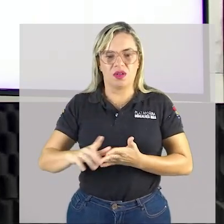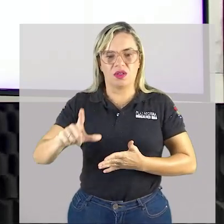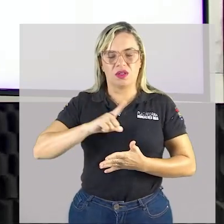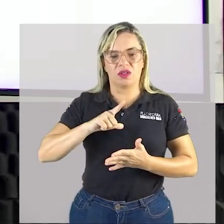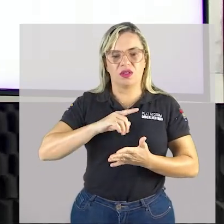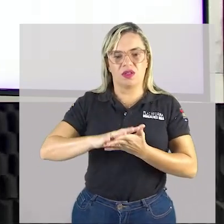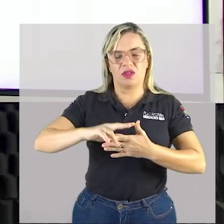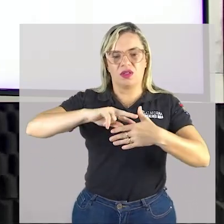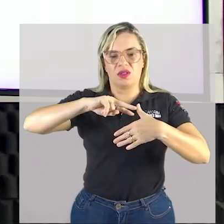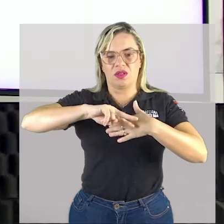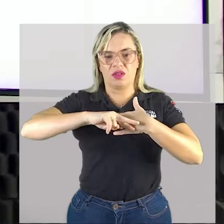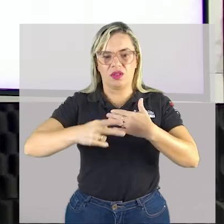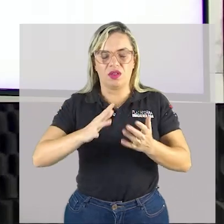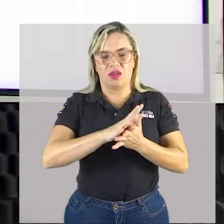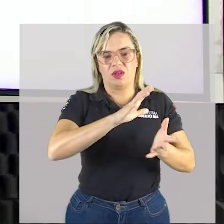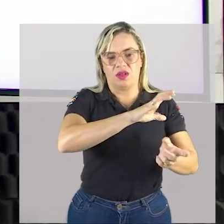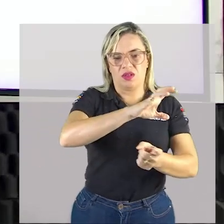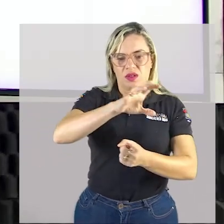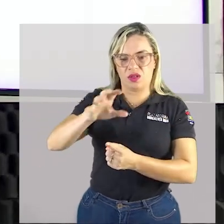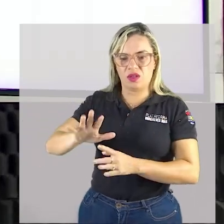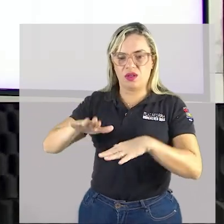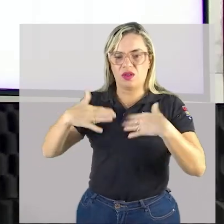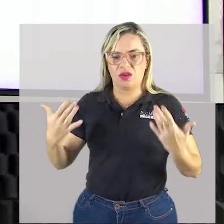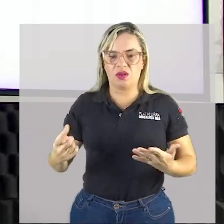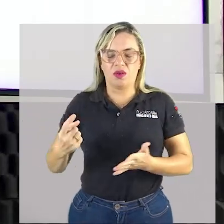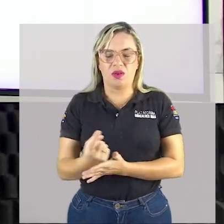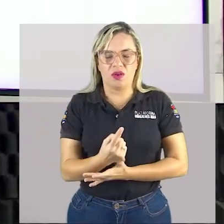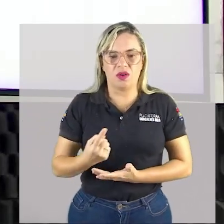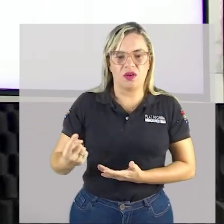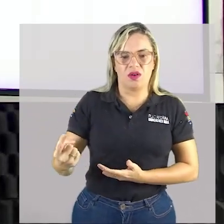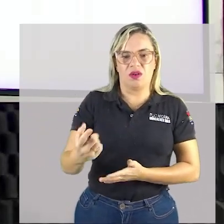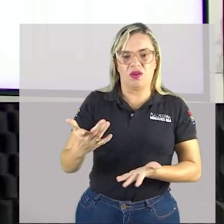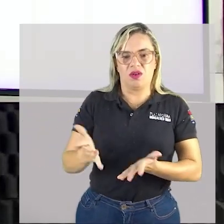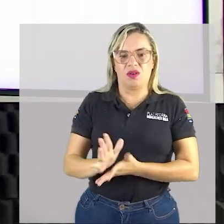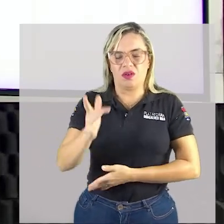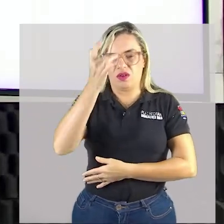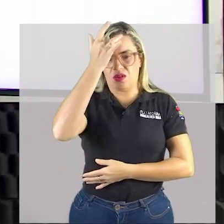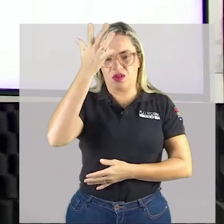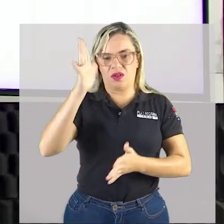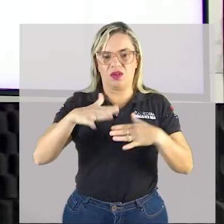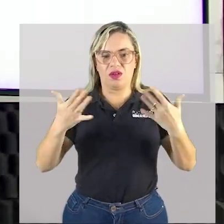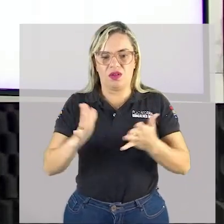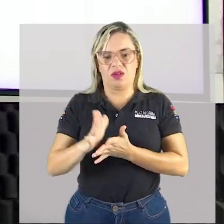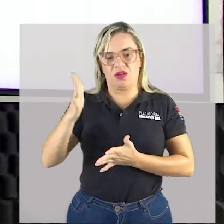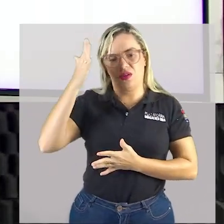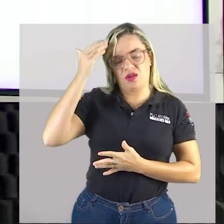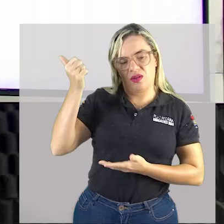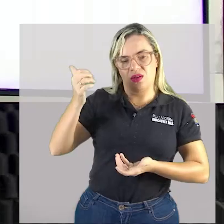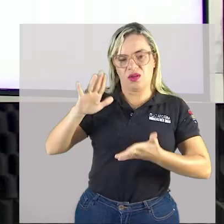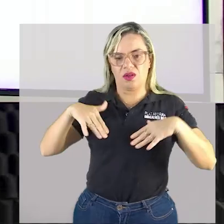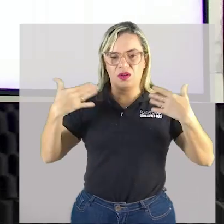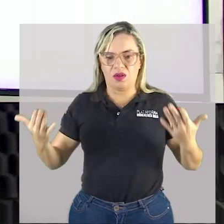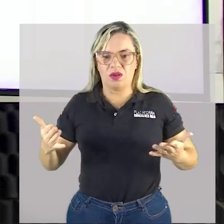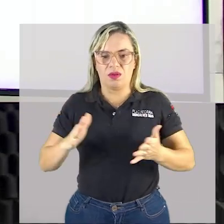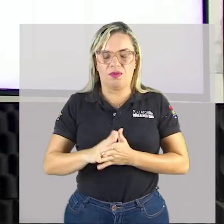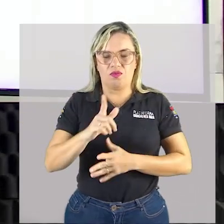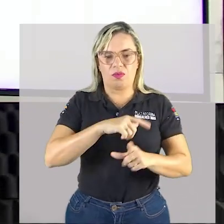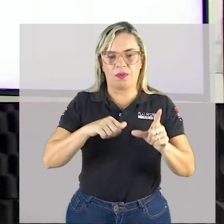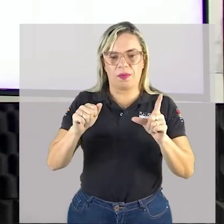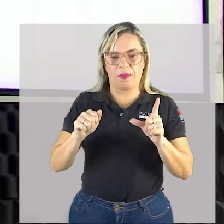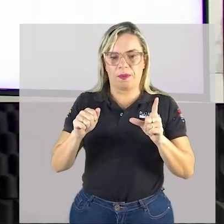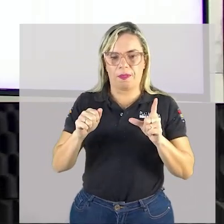fatores que um deles se destaca, e a gente vai facilmente saber qual é. É a